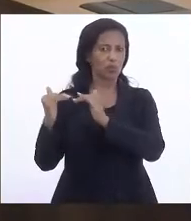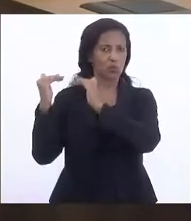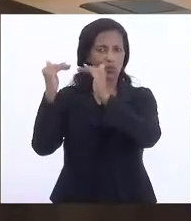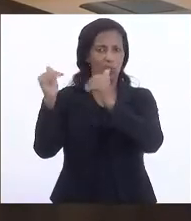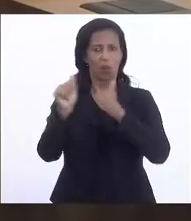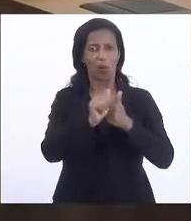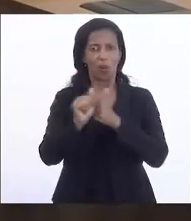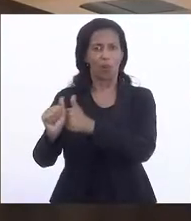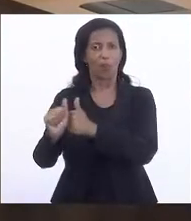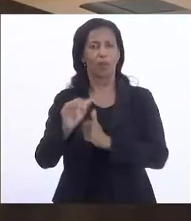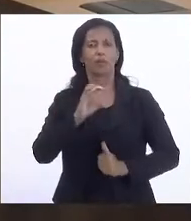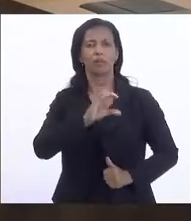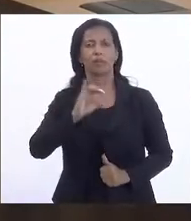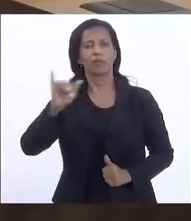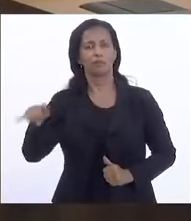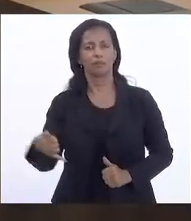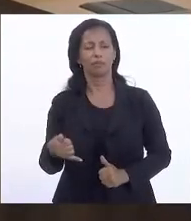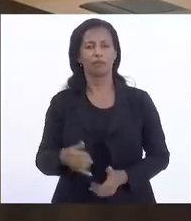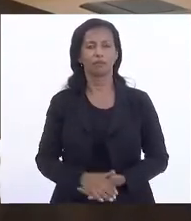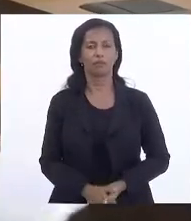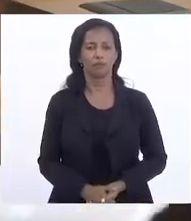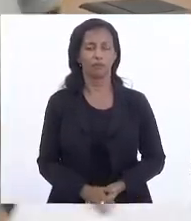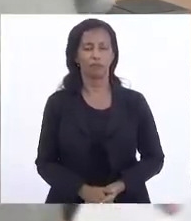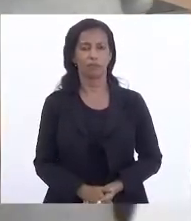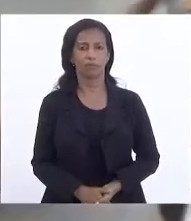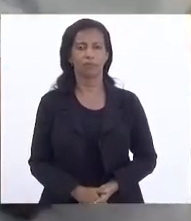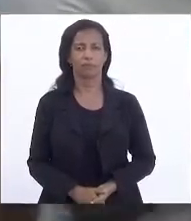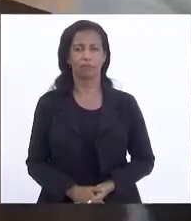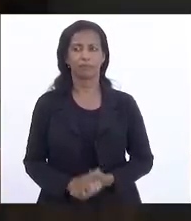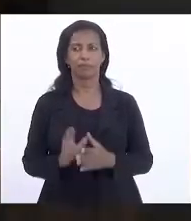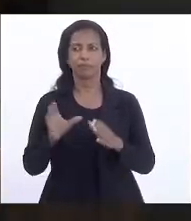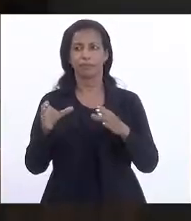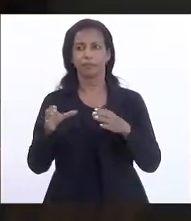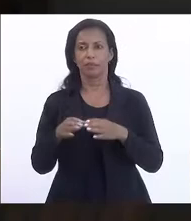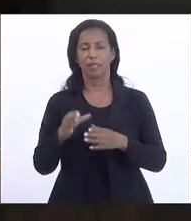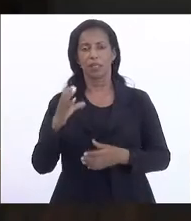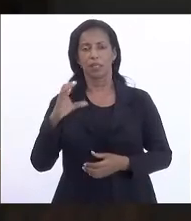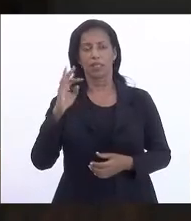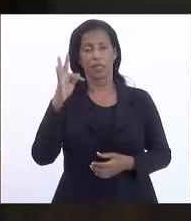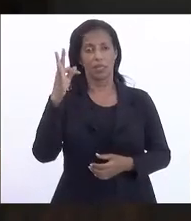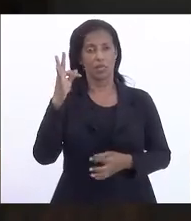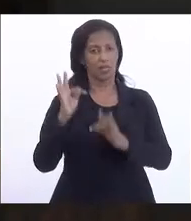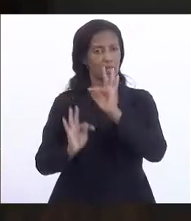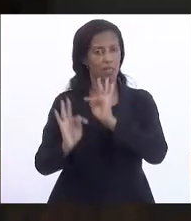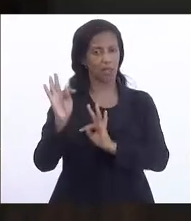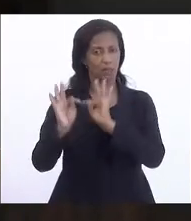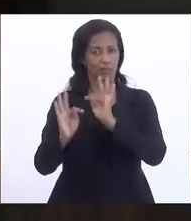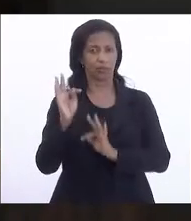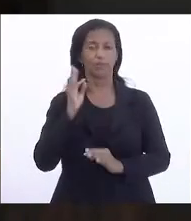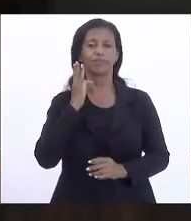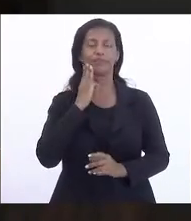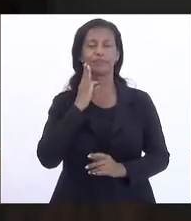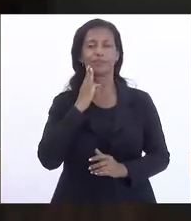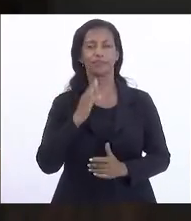acompanhando o parecer da CCJ. Pela Comissão de Ciência e Tecnologia, deputado Valdéio Carneiro.